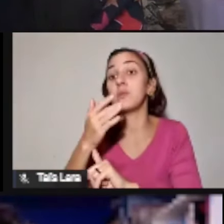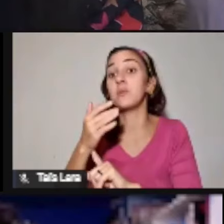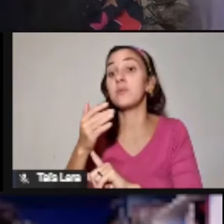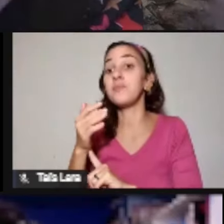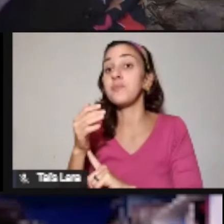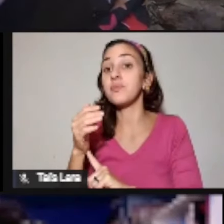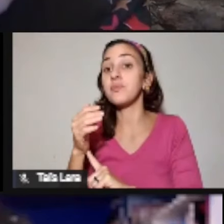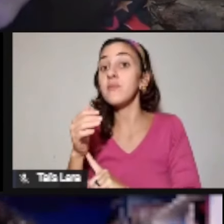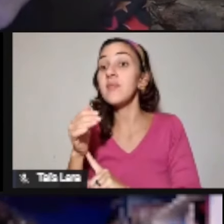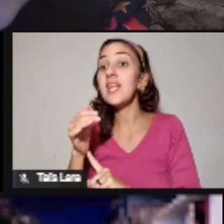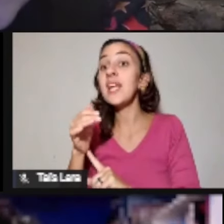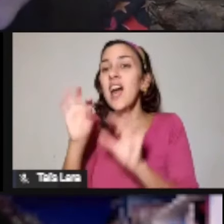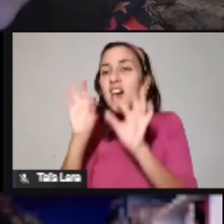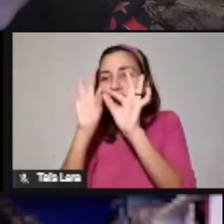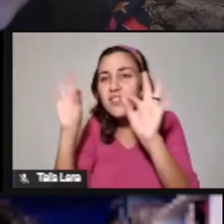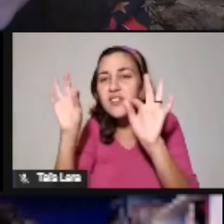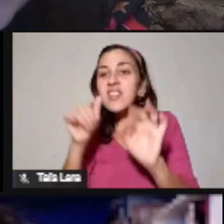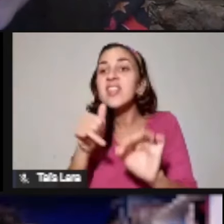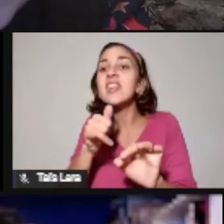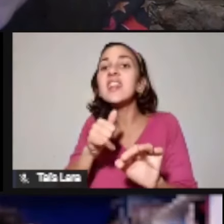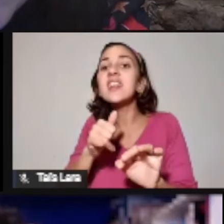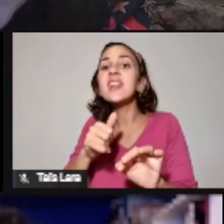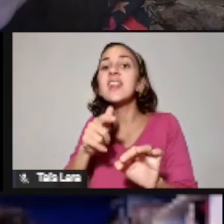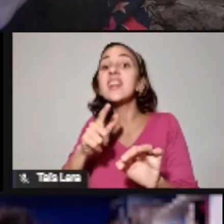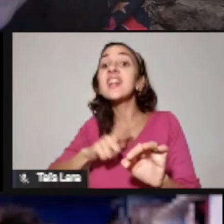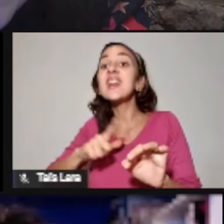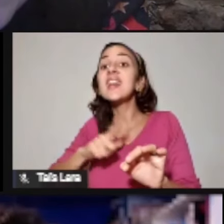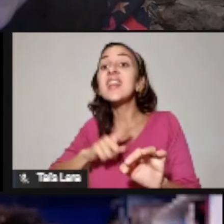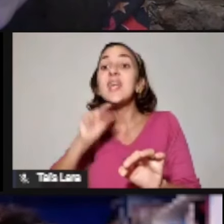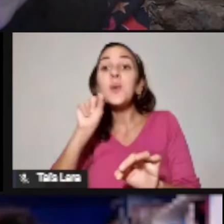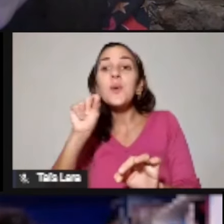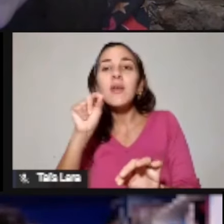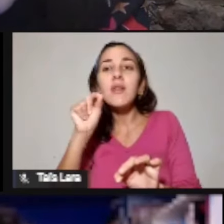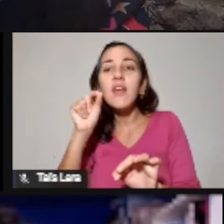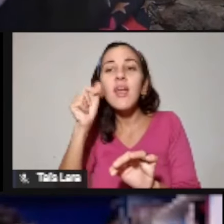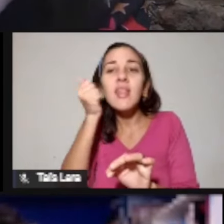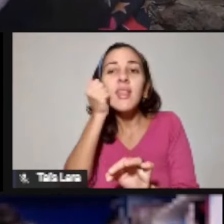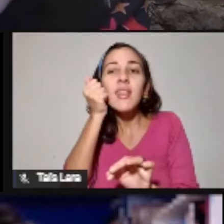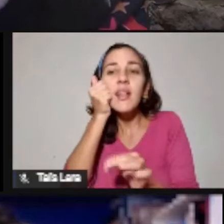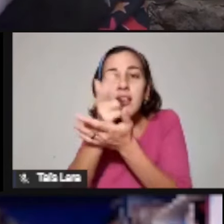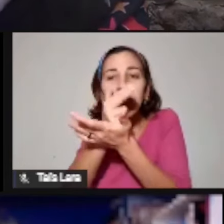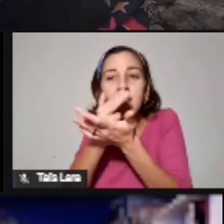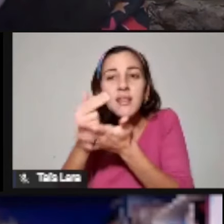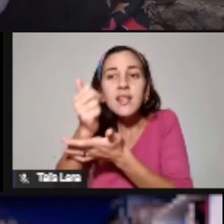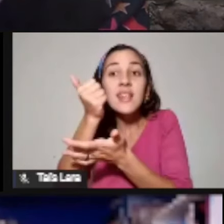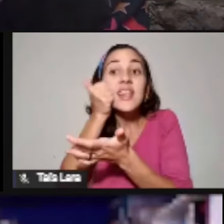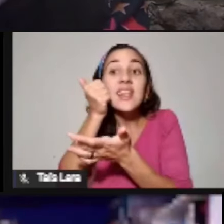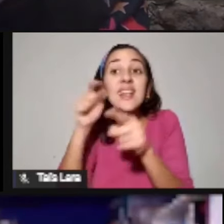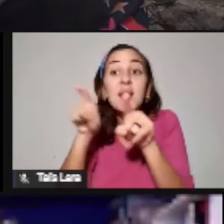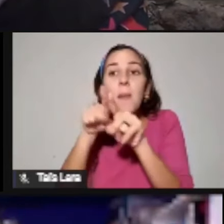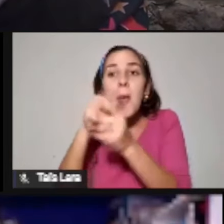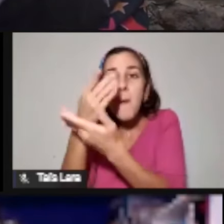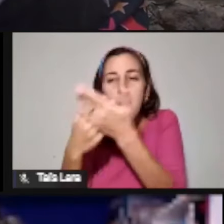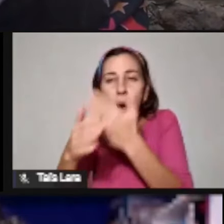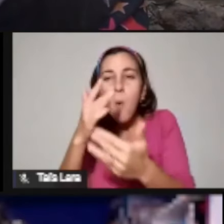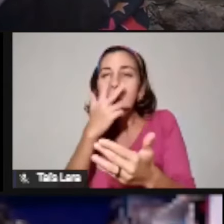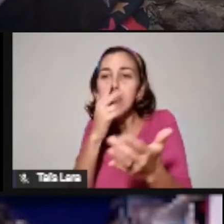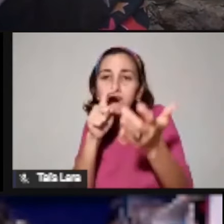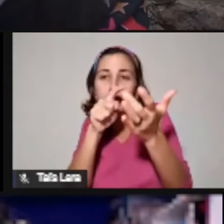teclado de celular e uma mãozinha, como se estivesse discando. E aí, ao lado, tem o